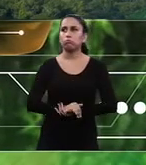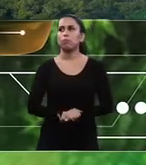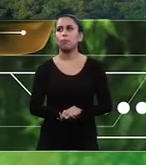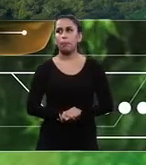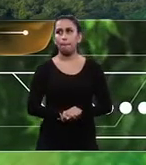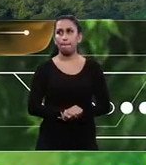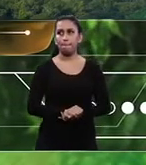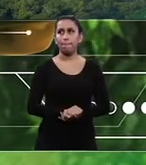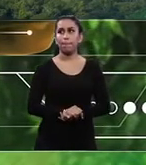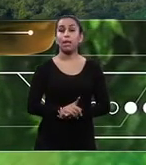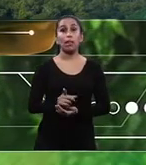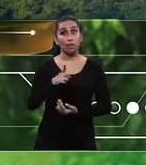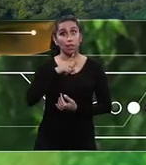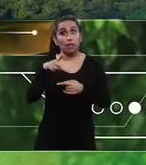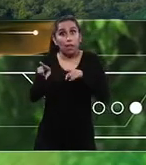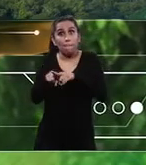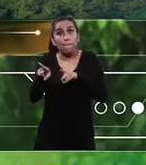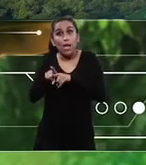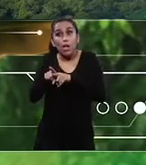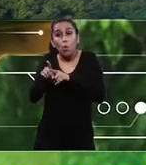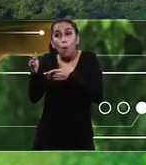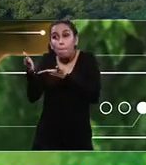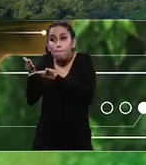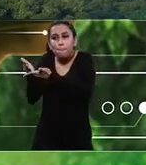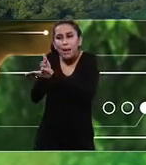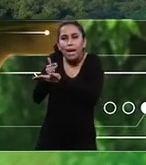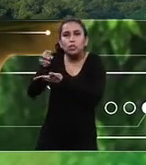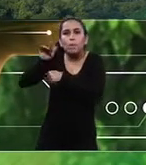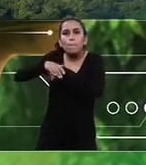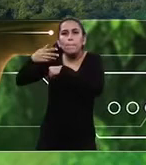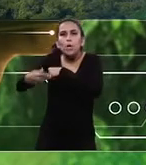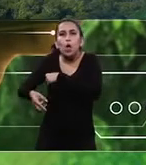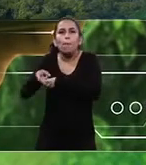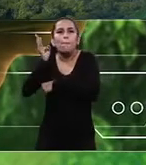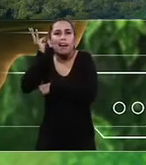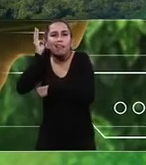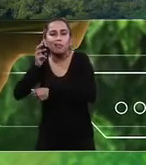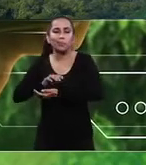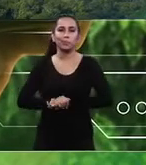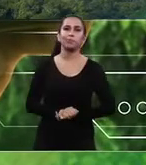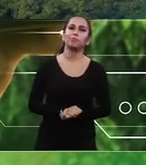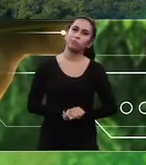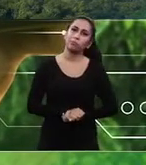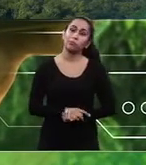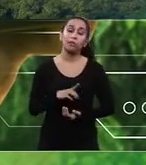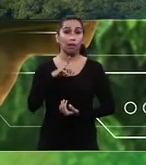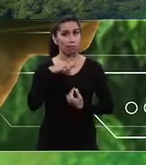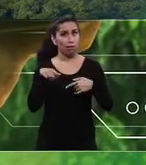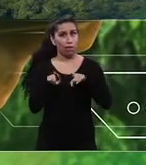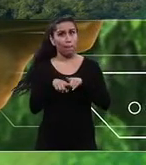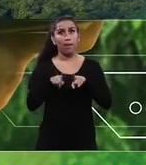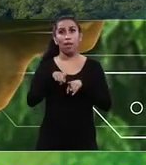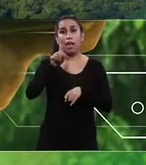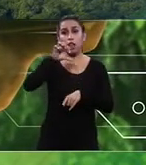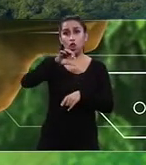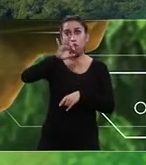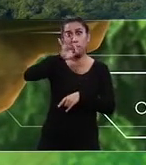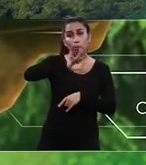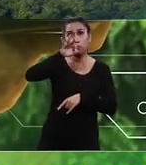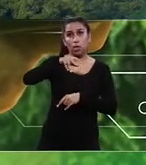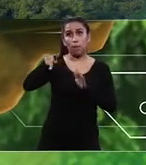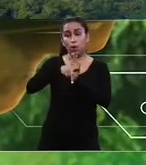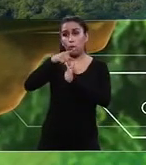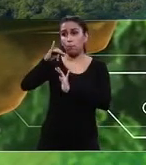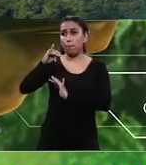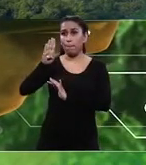parte do Maranhão, 12% da população brasileira, 9% do PIB brasileiro e temos